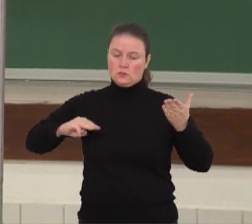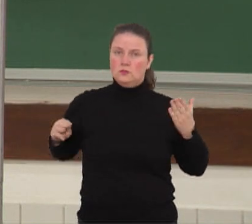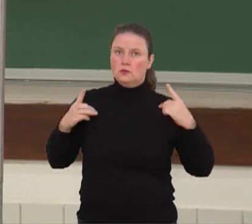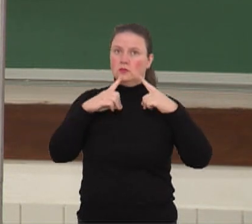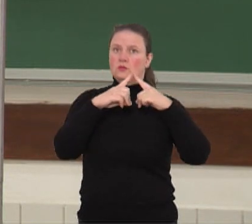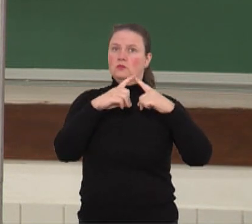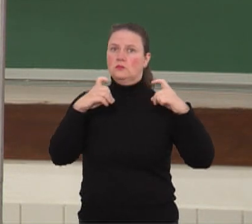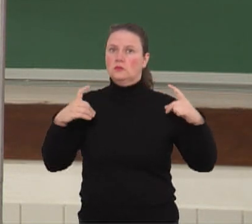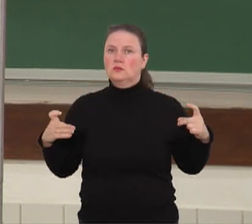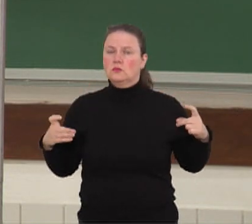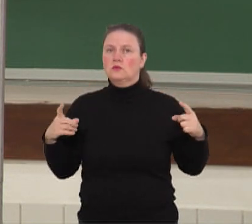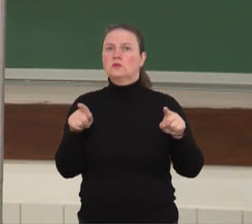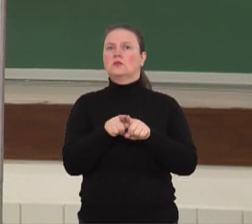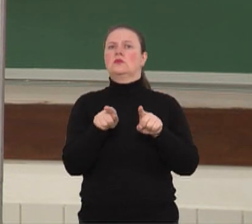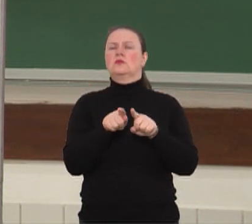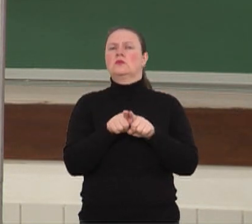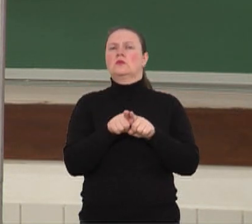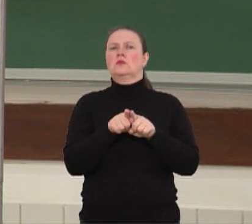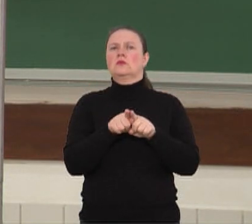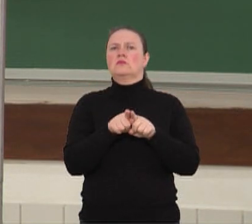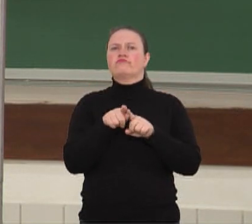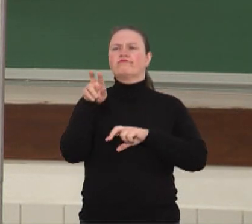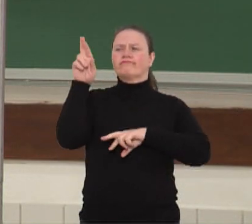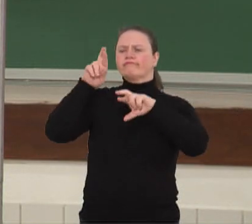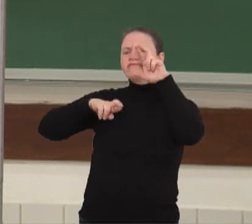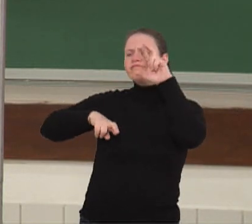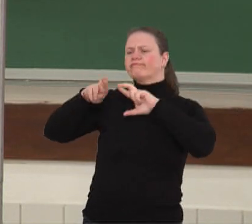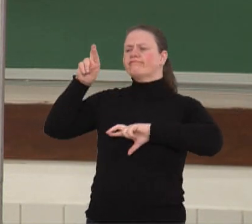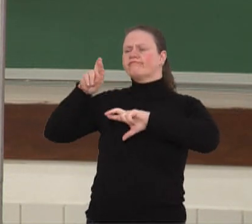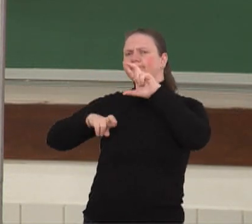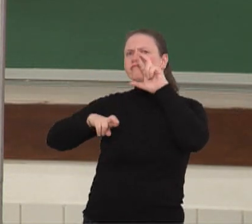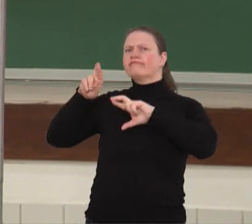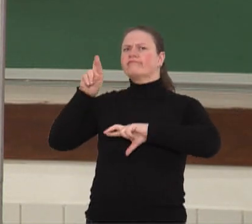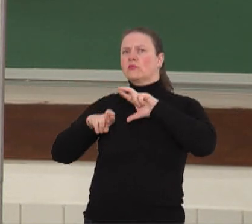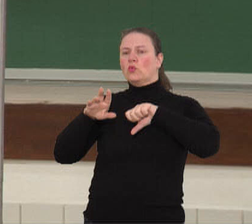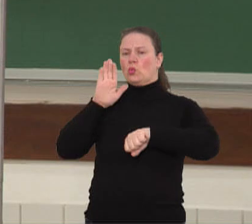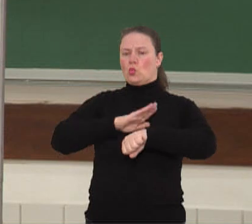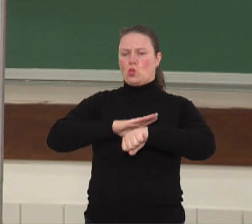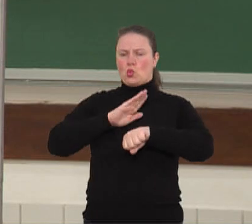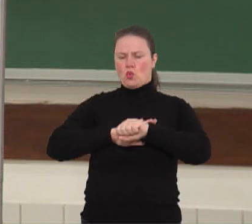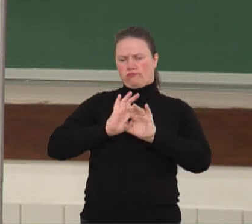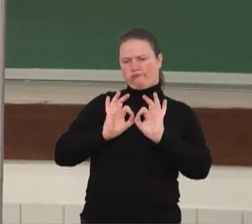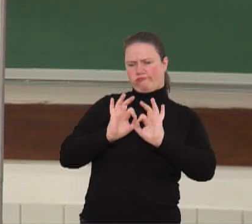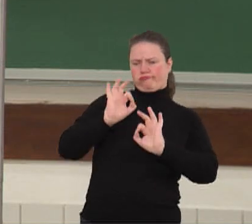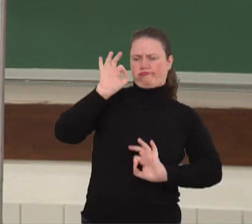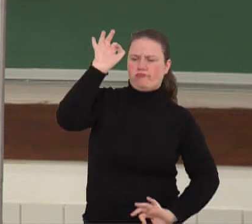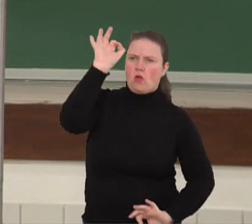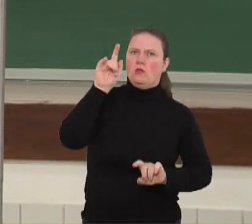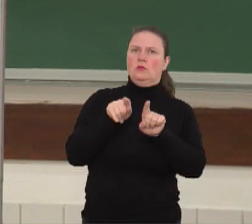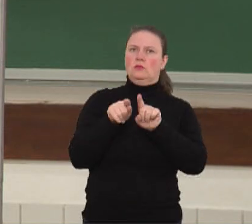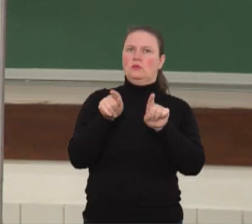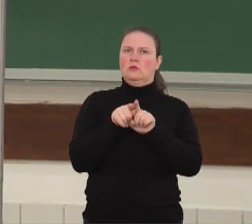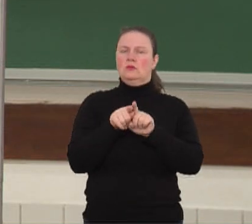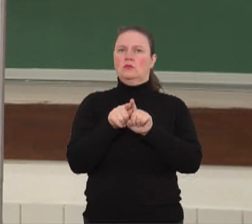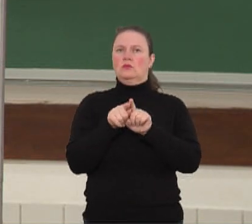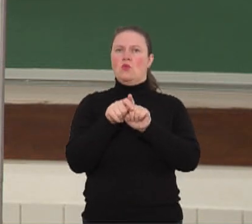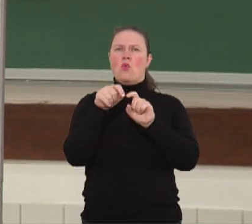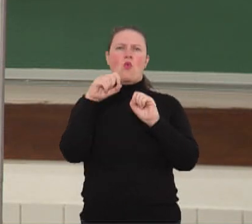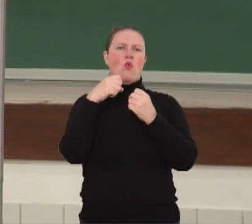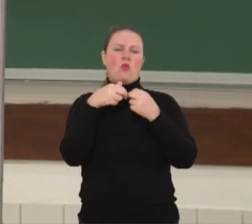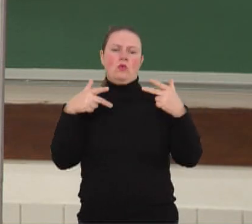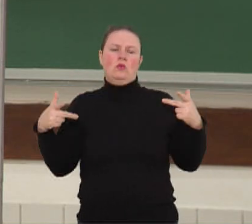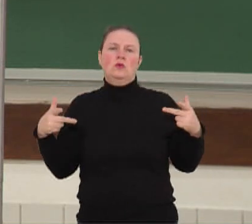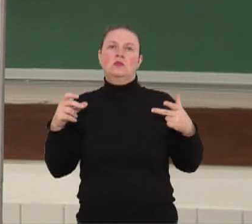científico, e ela vai fazer o quê? Análises de tempo, de distância, de fenômenos